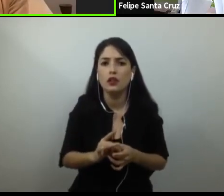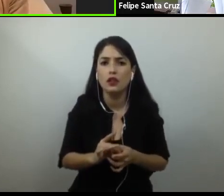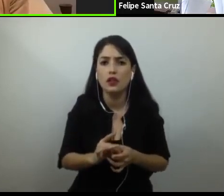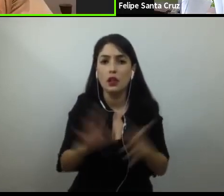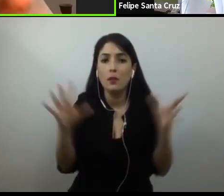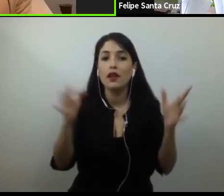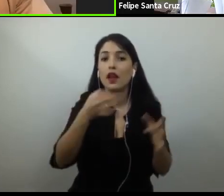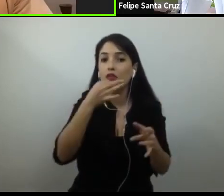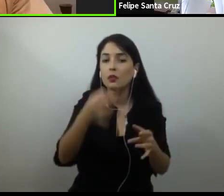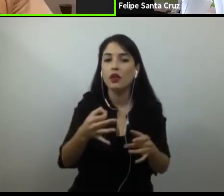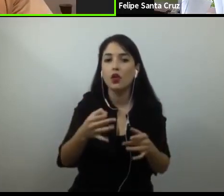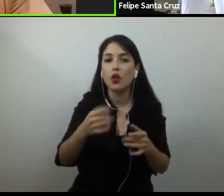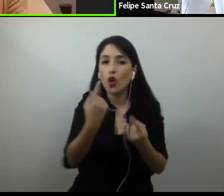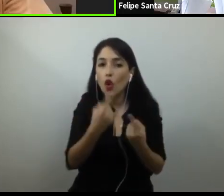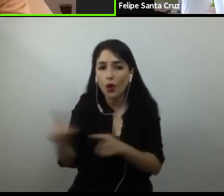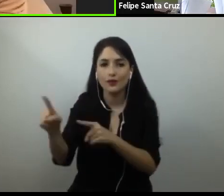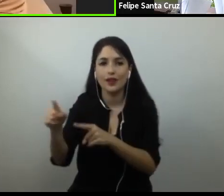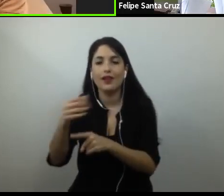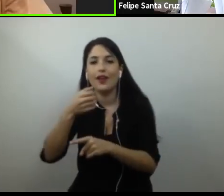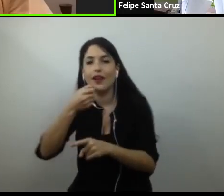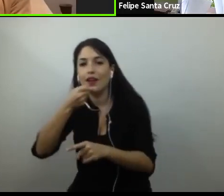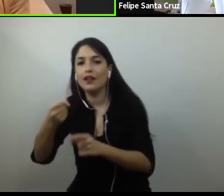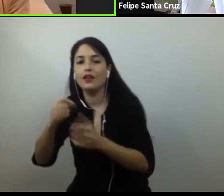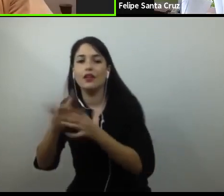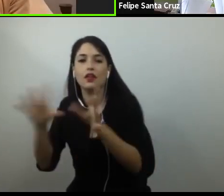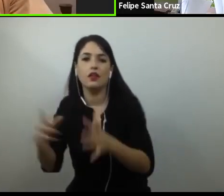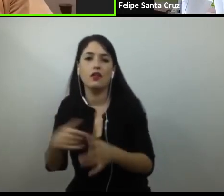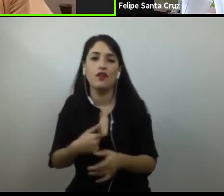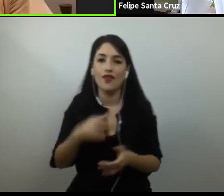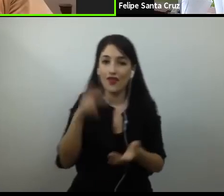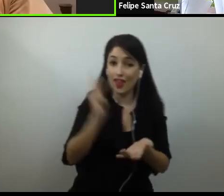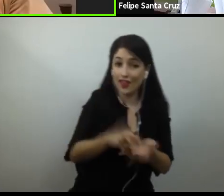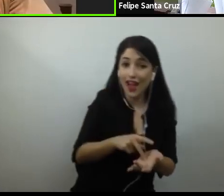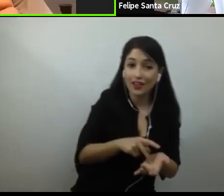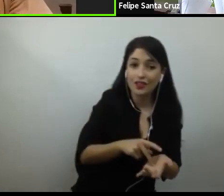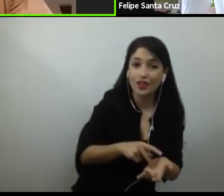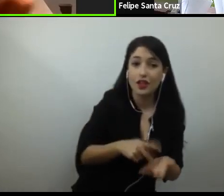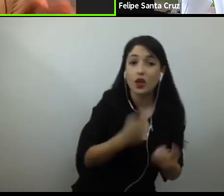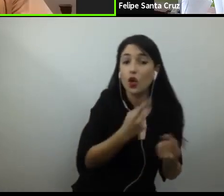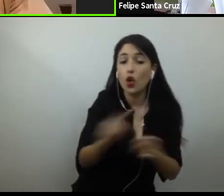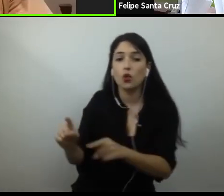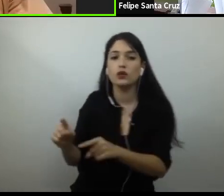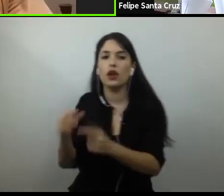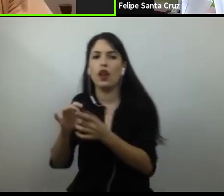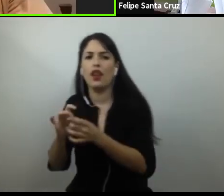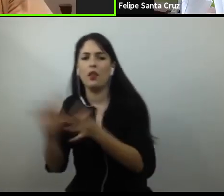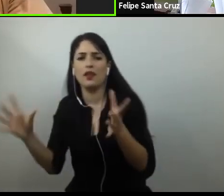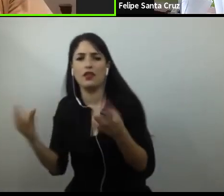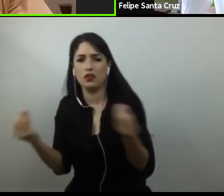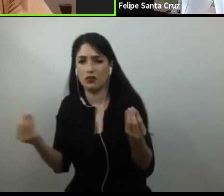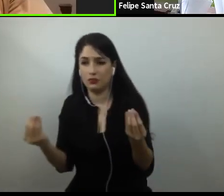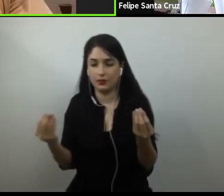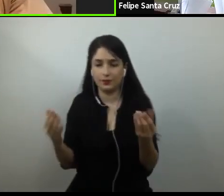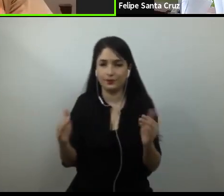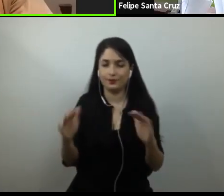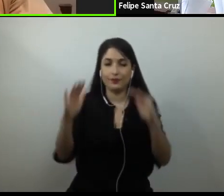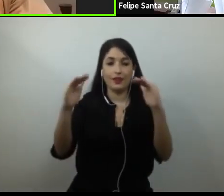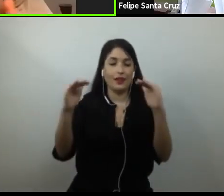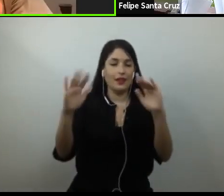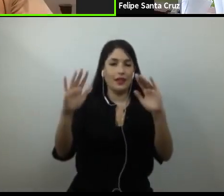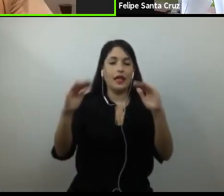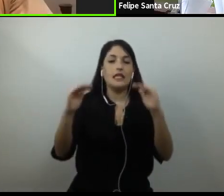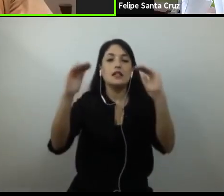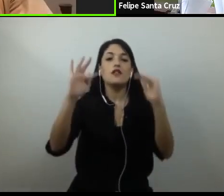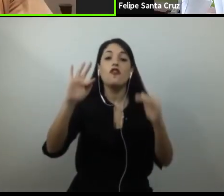expressão. É usar a liberdade de expressão contra a verdade. A fake news é a ponta do iceberg de um